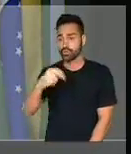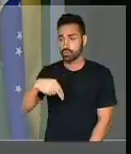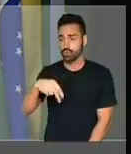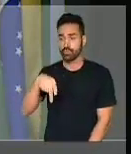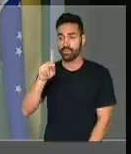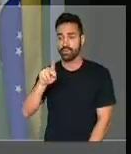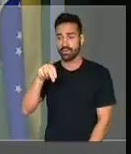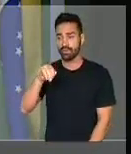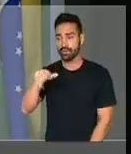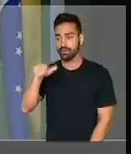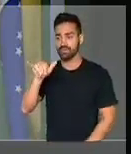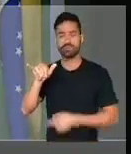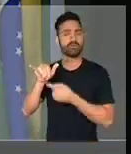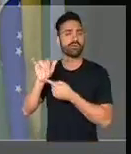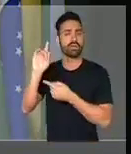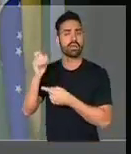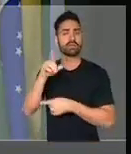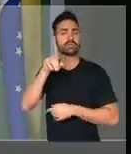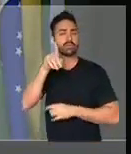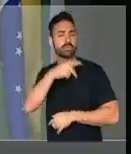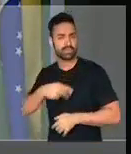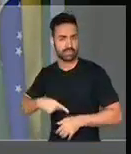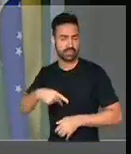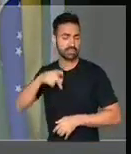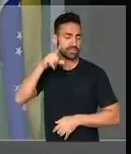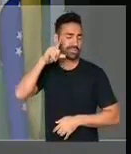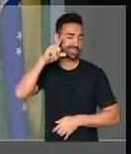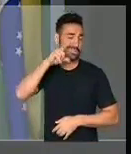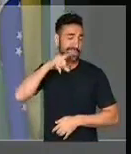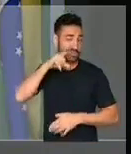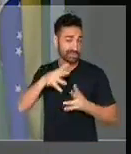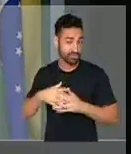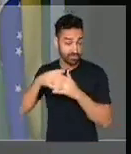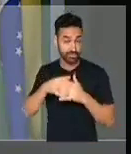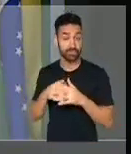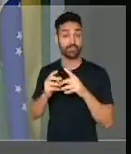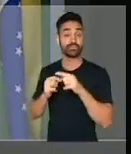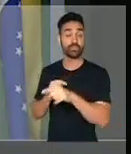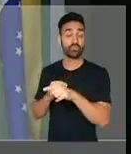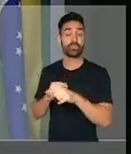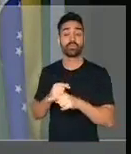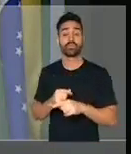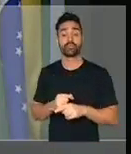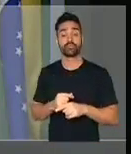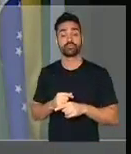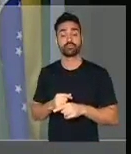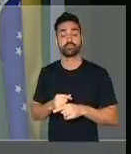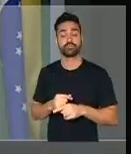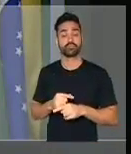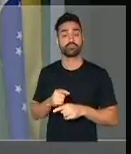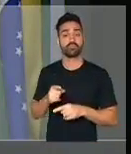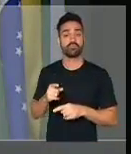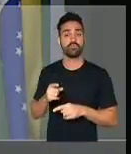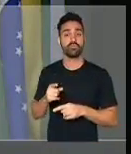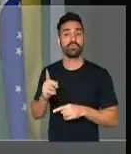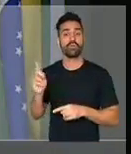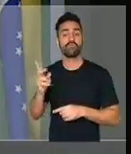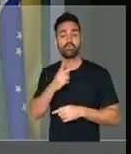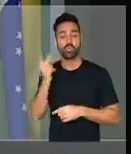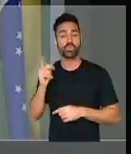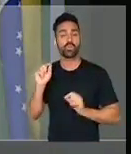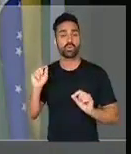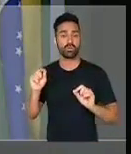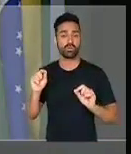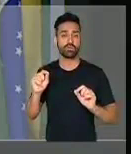cunhada, que eu saiba, por Gibran Khalil Gibran, que é o maior escritor libanês da língua inglesa, ele diz assim: